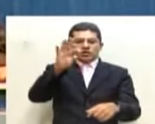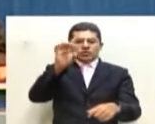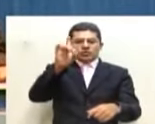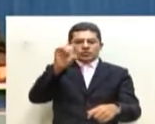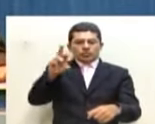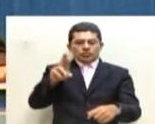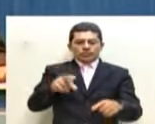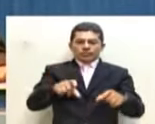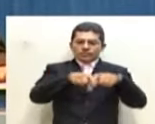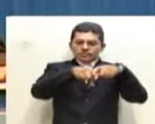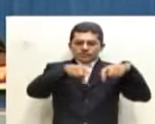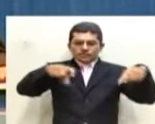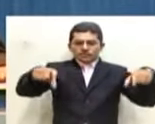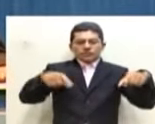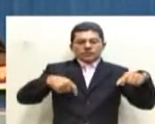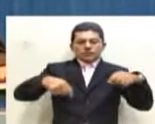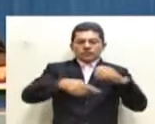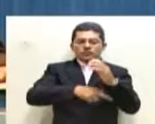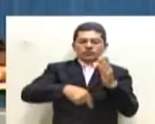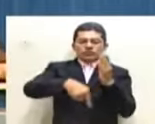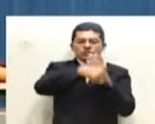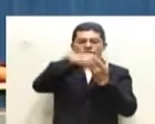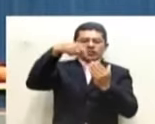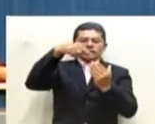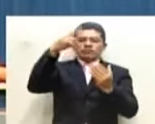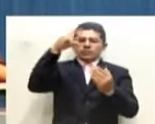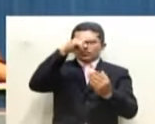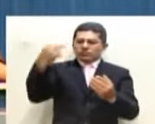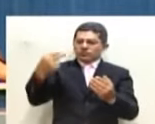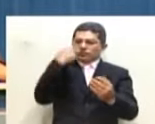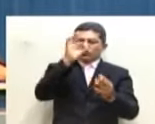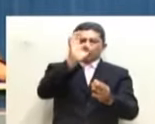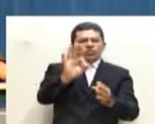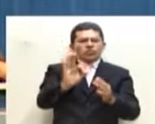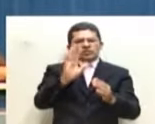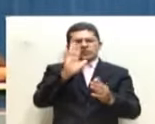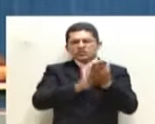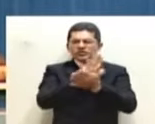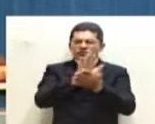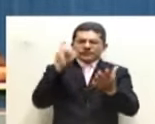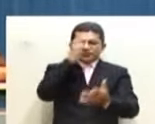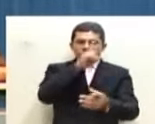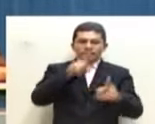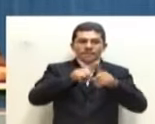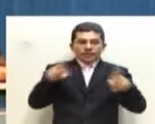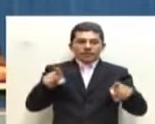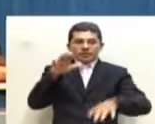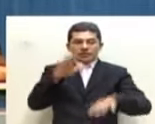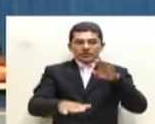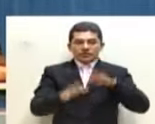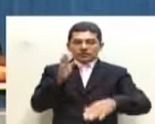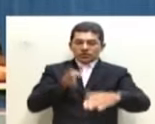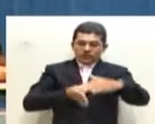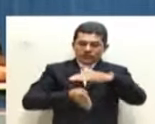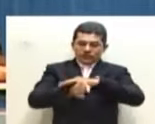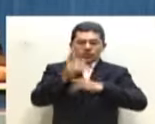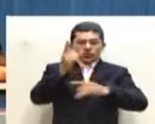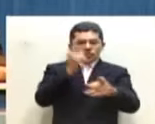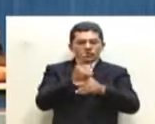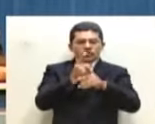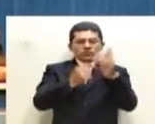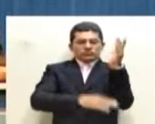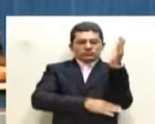agradecimento, deputado Davi, é a todos, porque eu sei do carinho, das vezes que subi no restaurante, das vezes que encontrei no elevador,